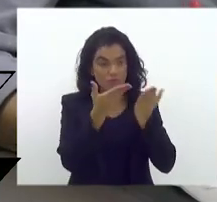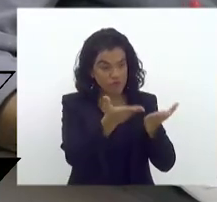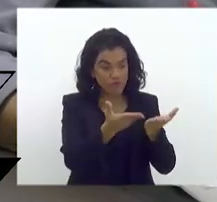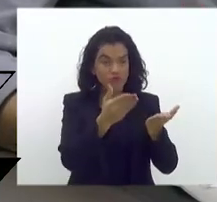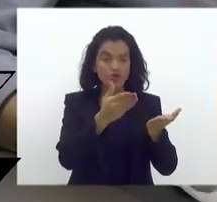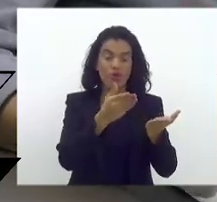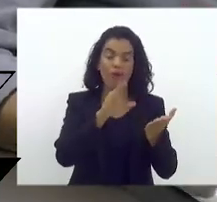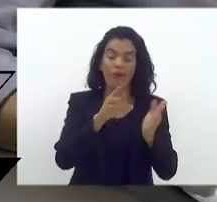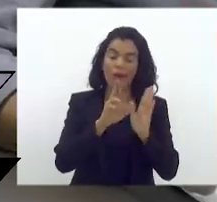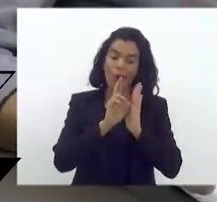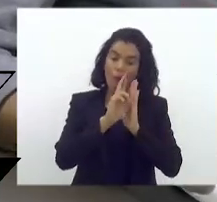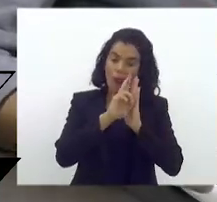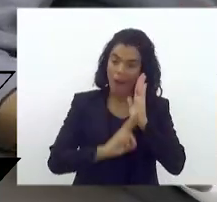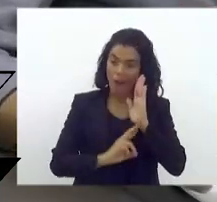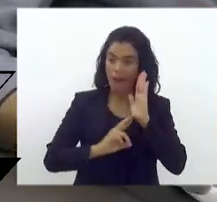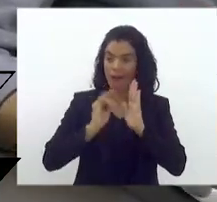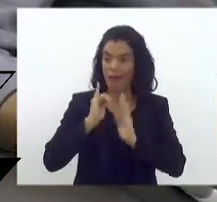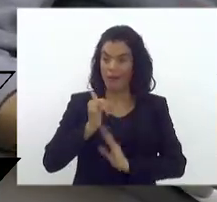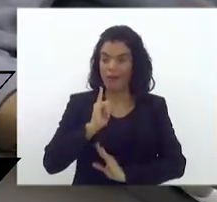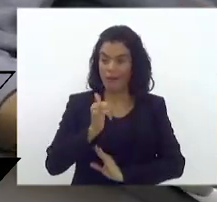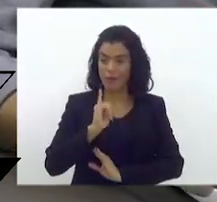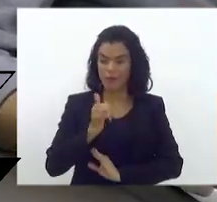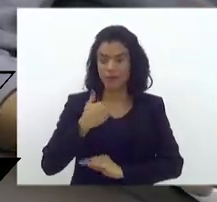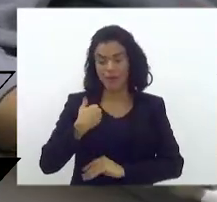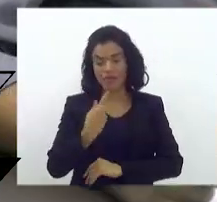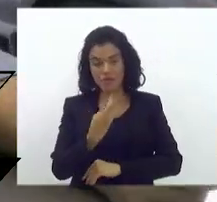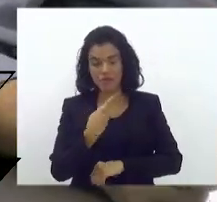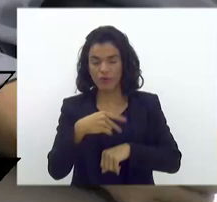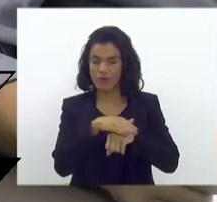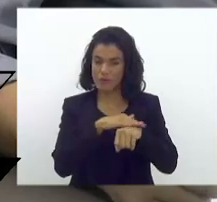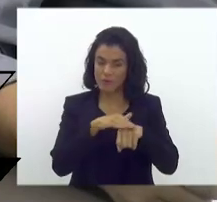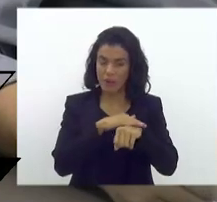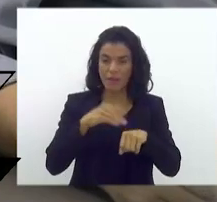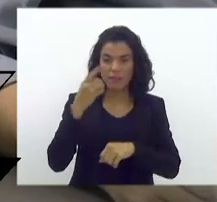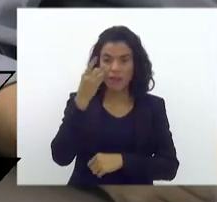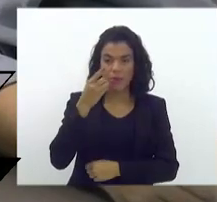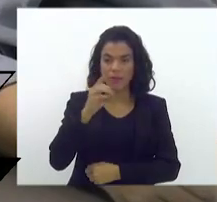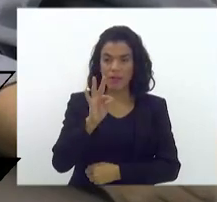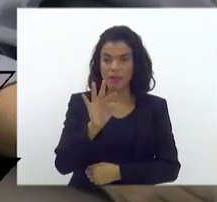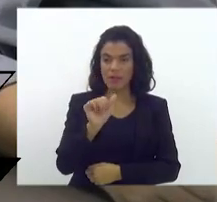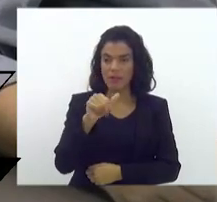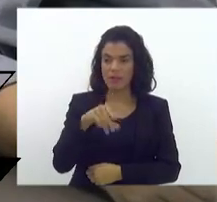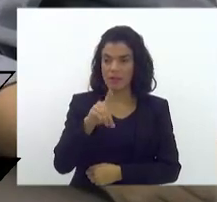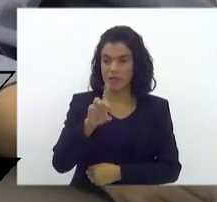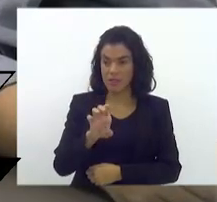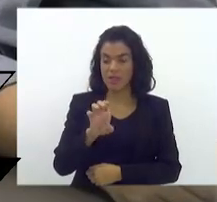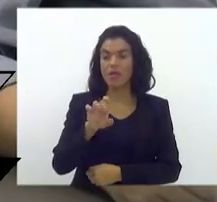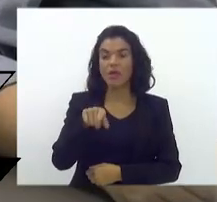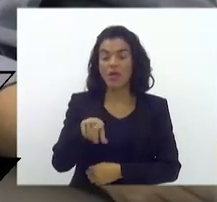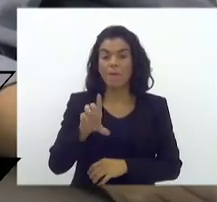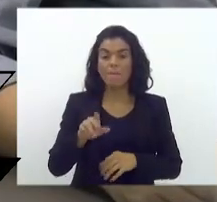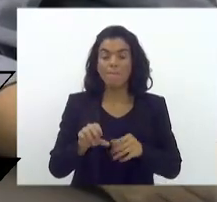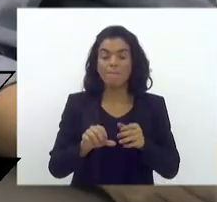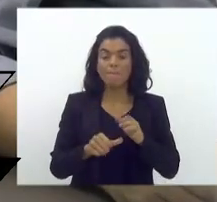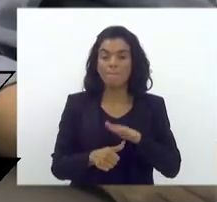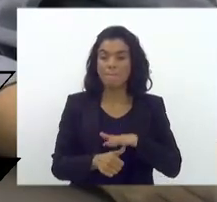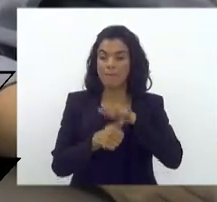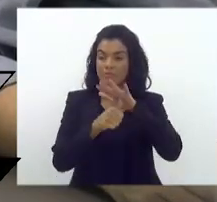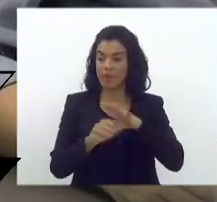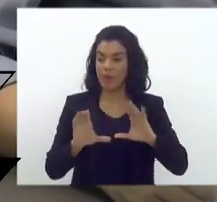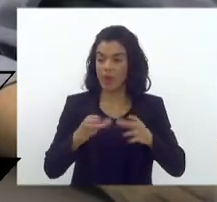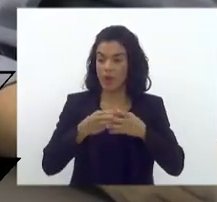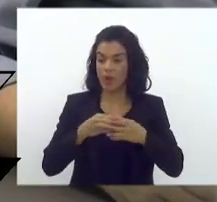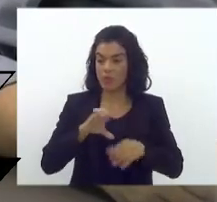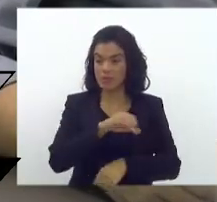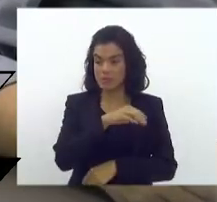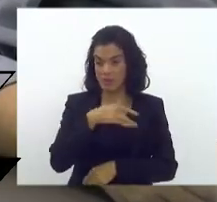nós conversávamos que o deputado Tandi, presidente da Comissão de Saúde, quando ele foi à pauta, apresentou uma